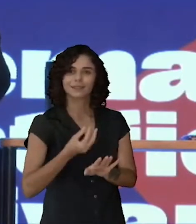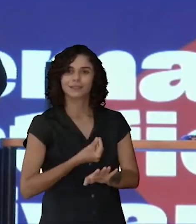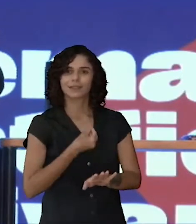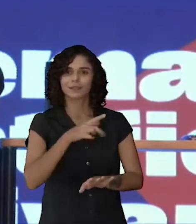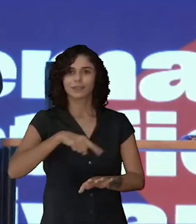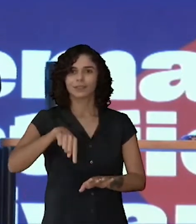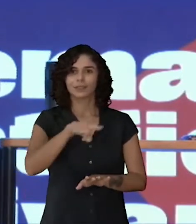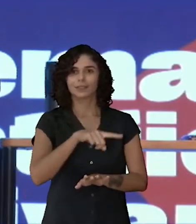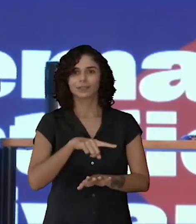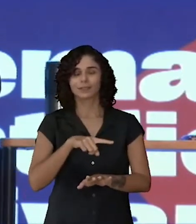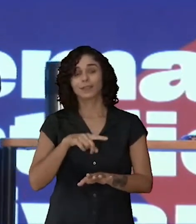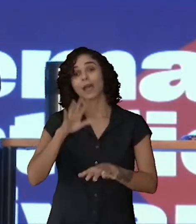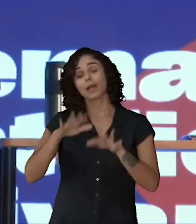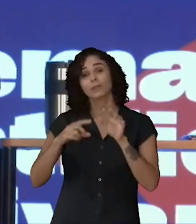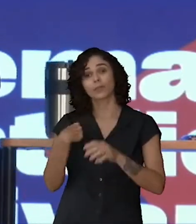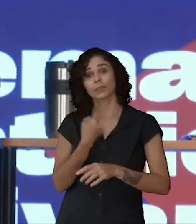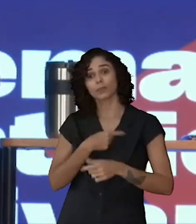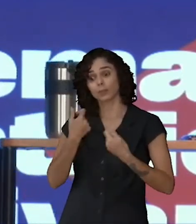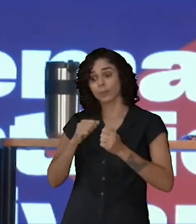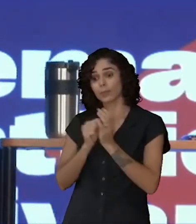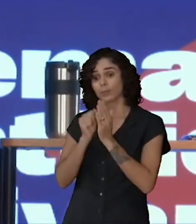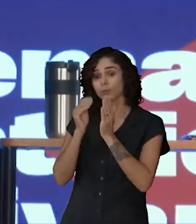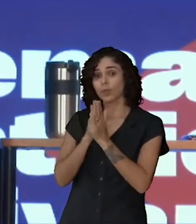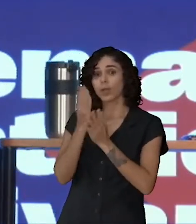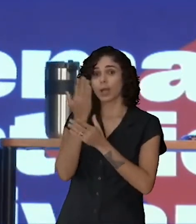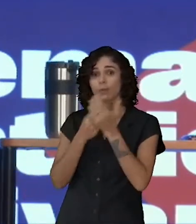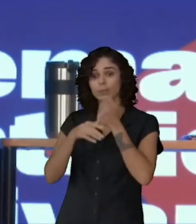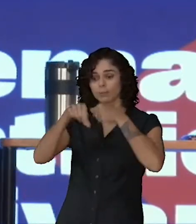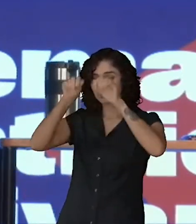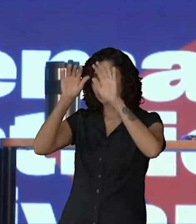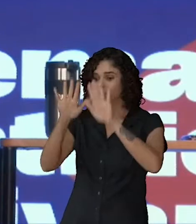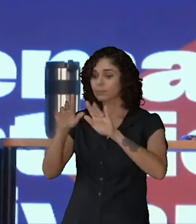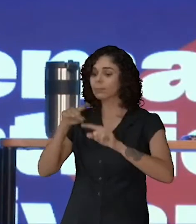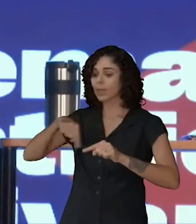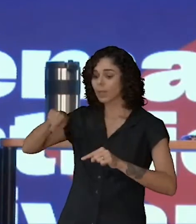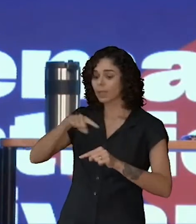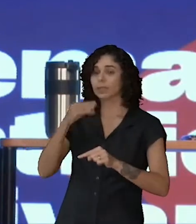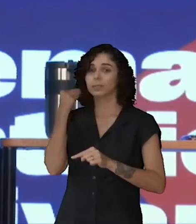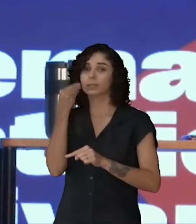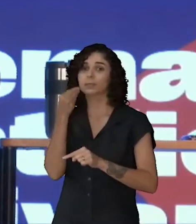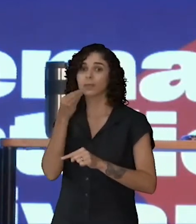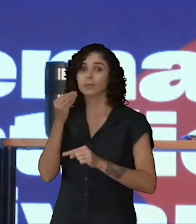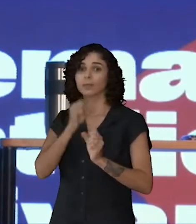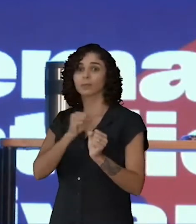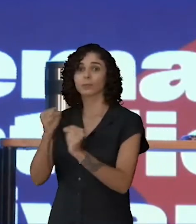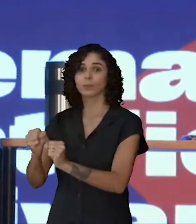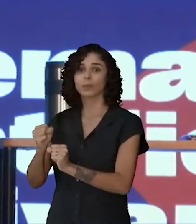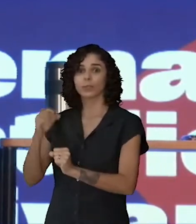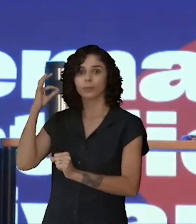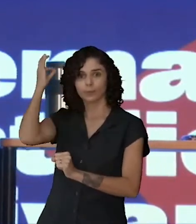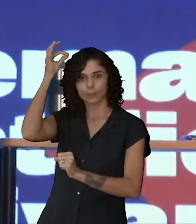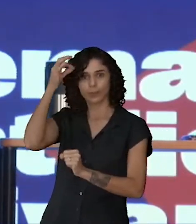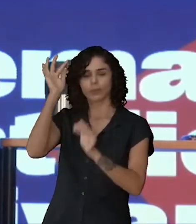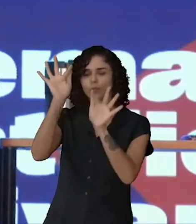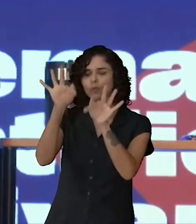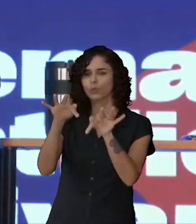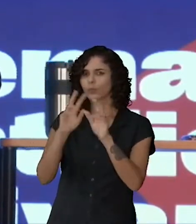precise orar sobre alguns, para que experimentem o poder do Espírito. E nós vamos fazer isso no